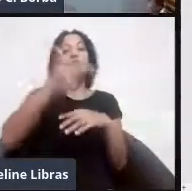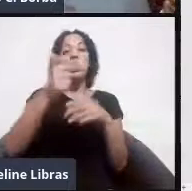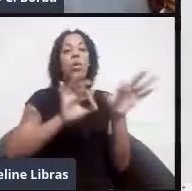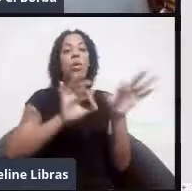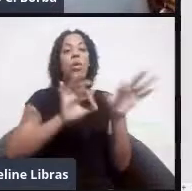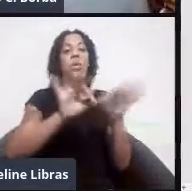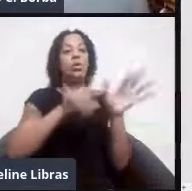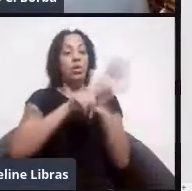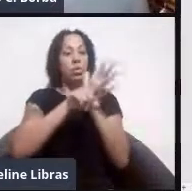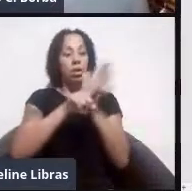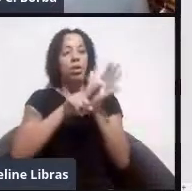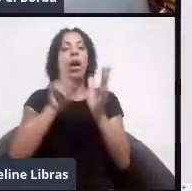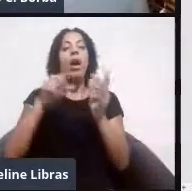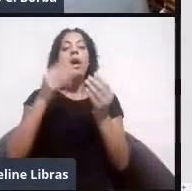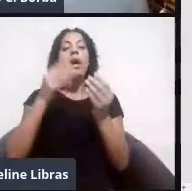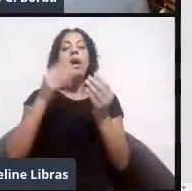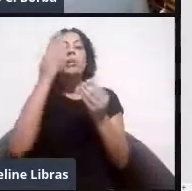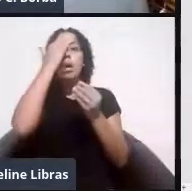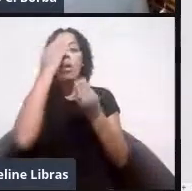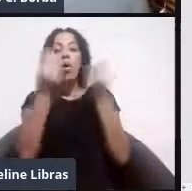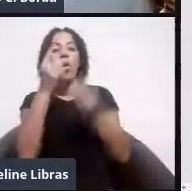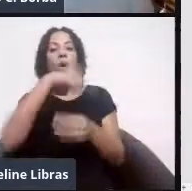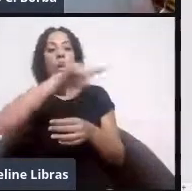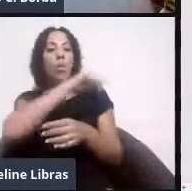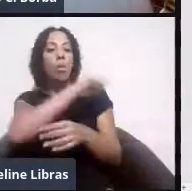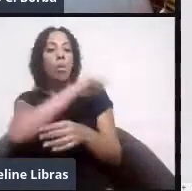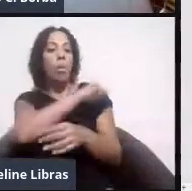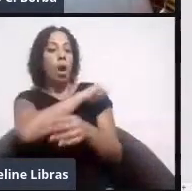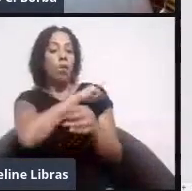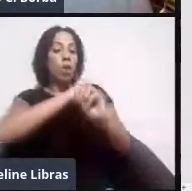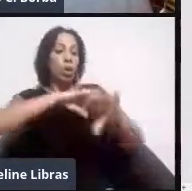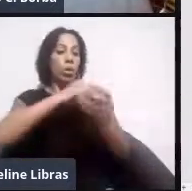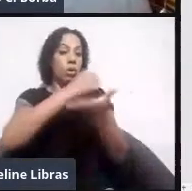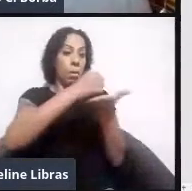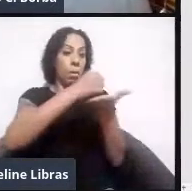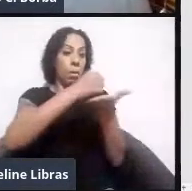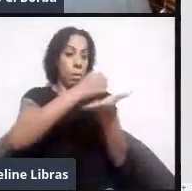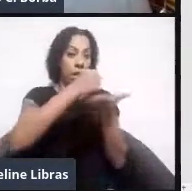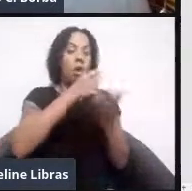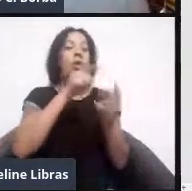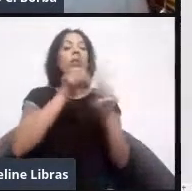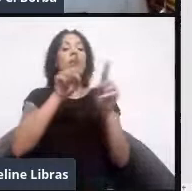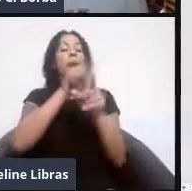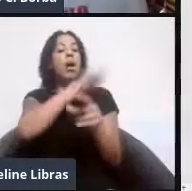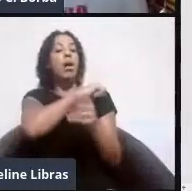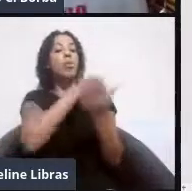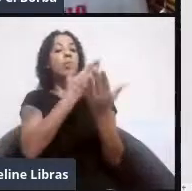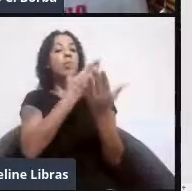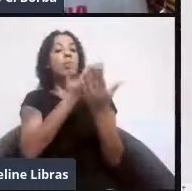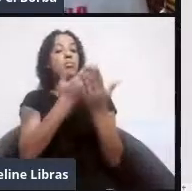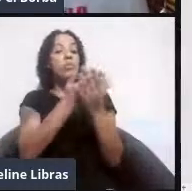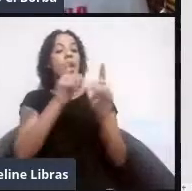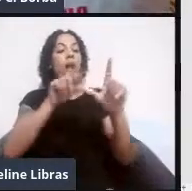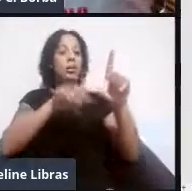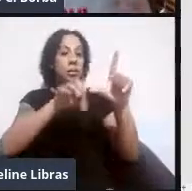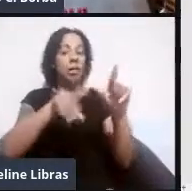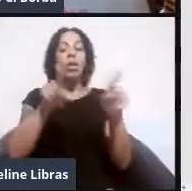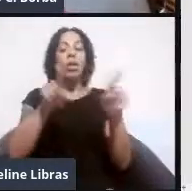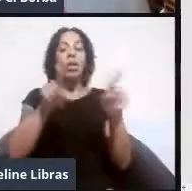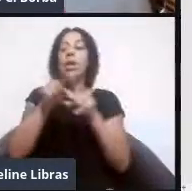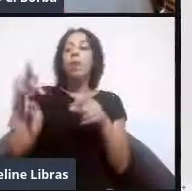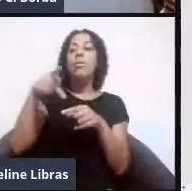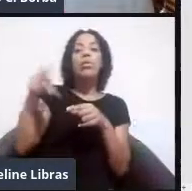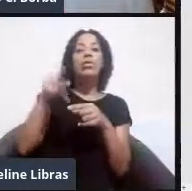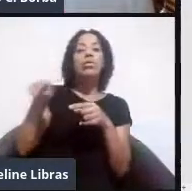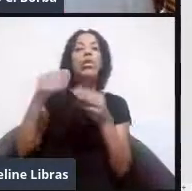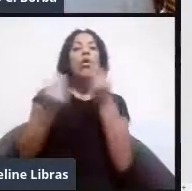forma como alunos da educação básica, licenciados e professores fazem os seus vídeos para se